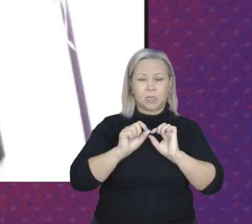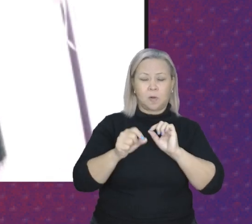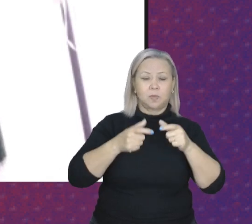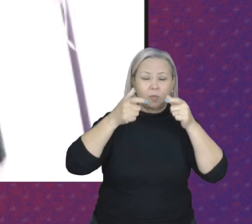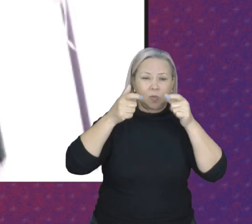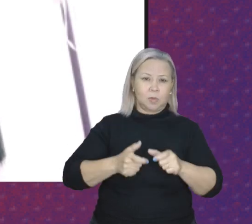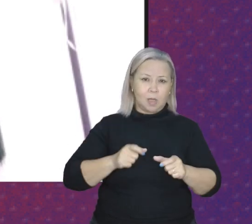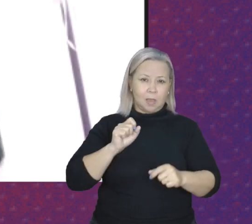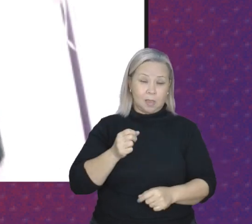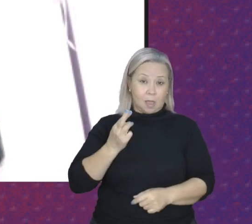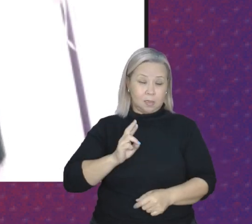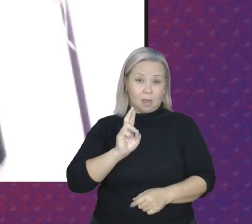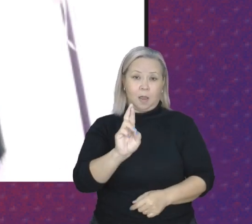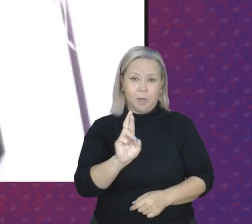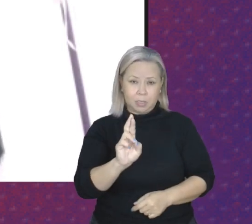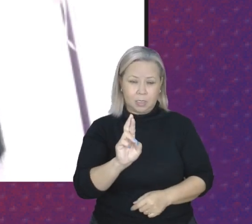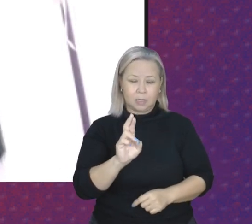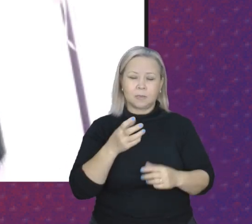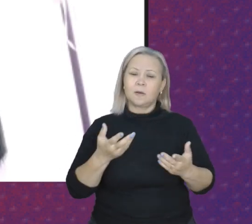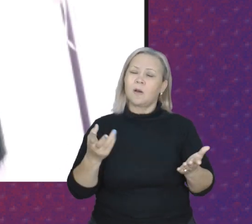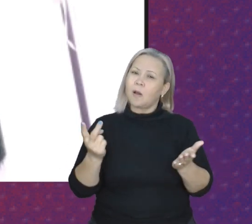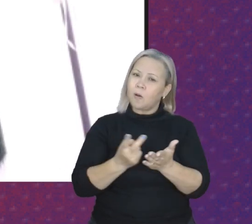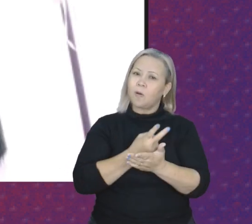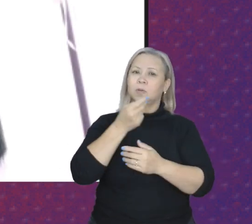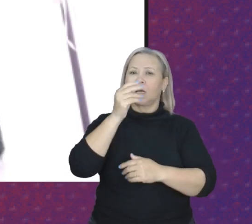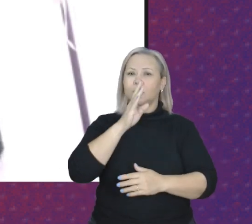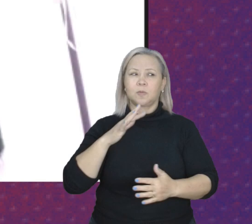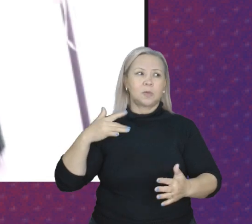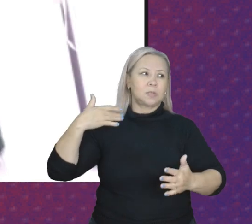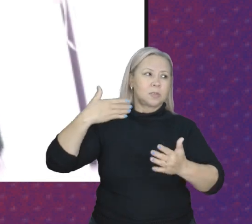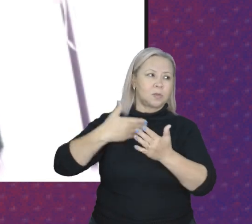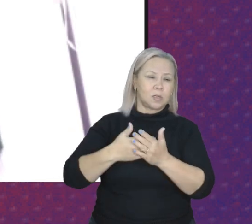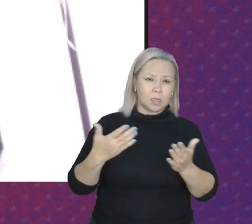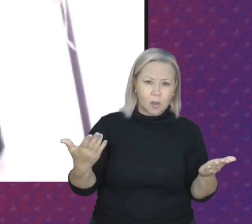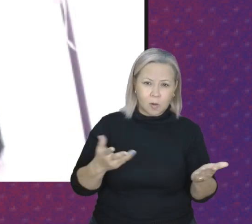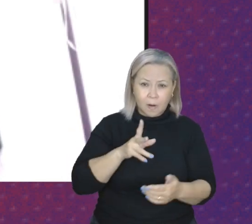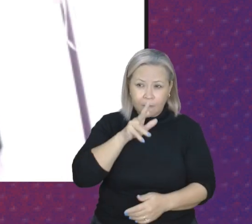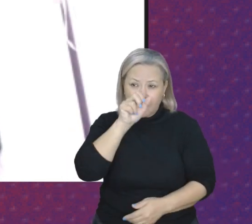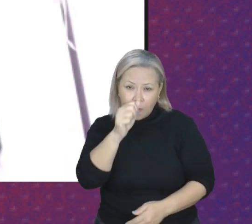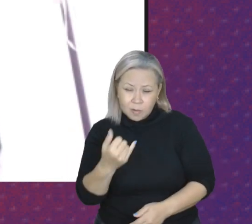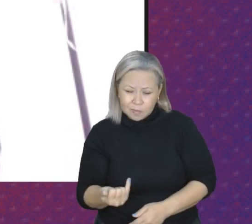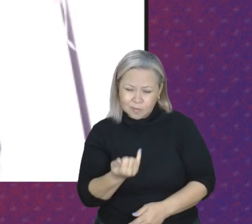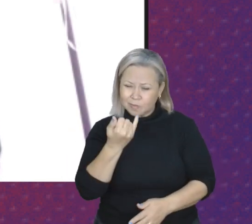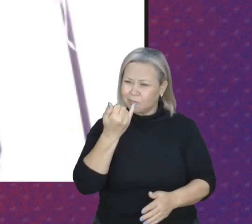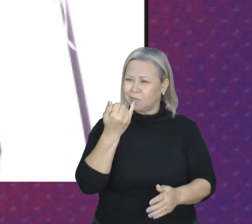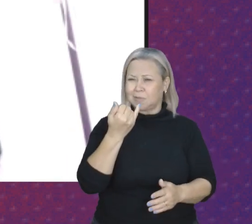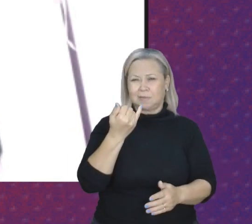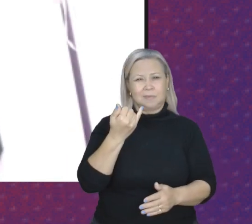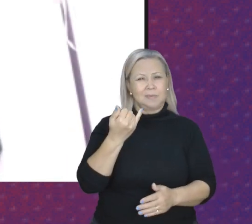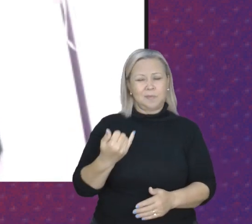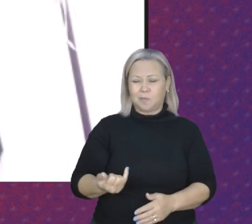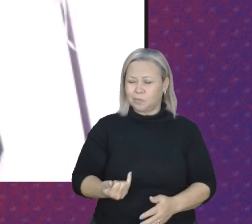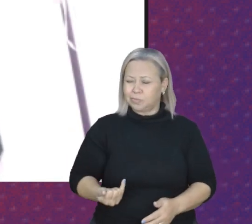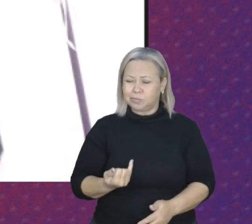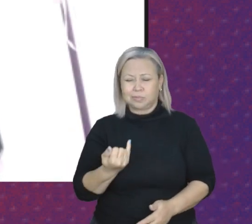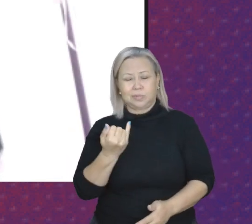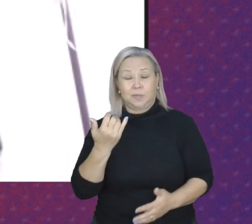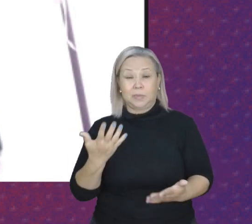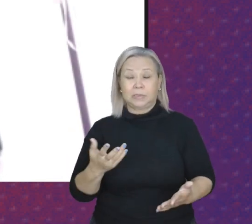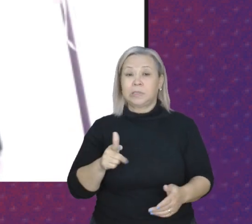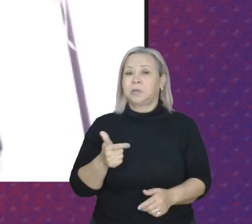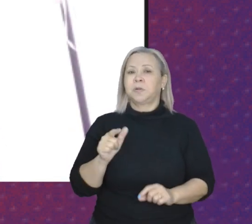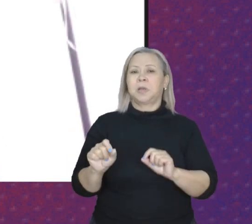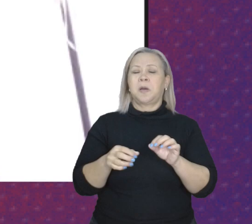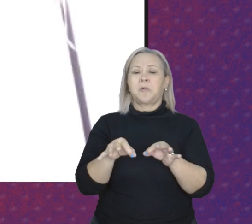essa representação se dá no Brasil até hoje, é forte, é importante, é significativa. Não tem como